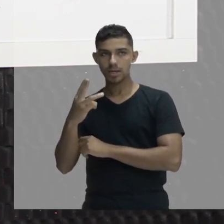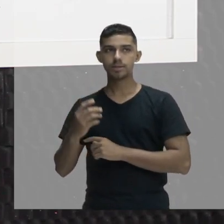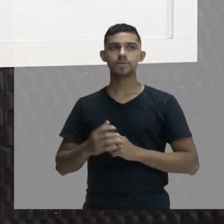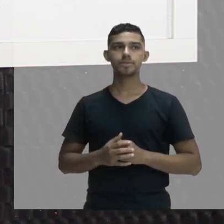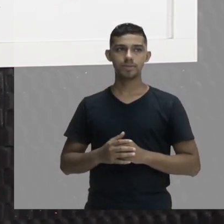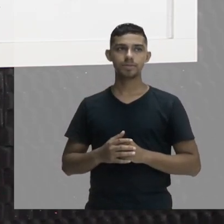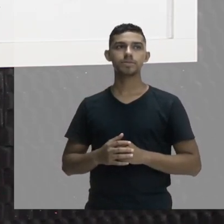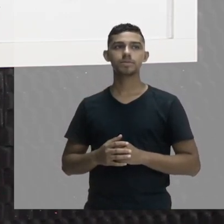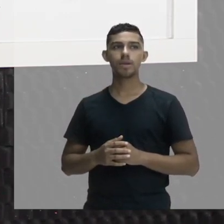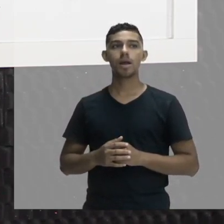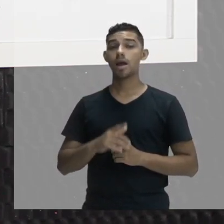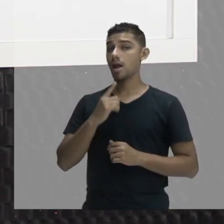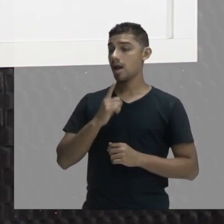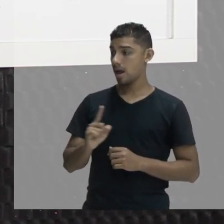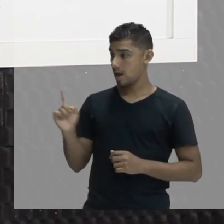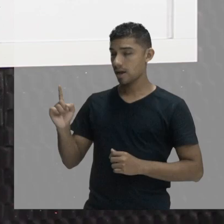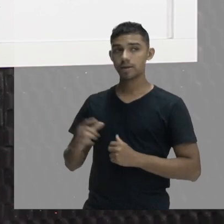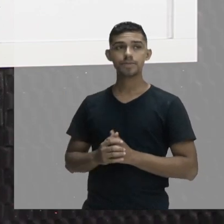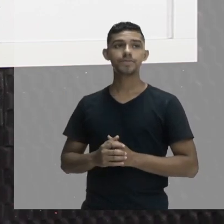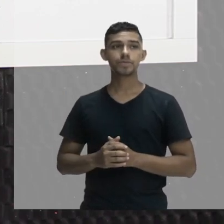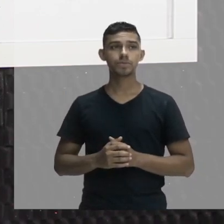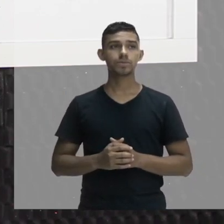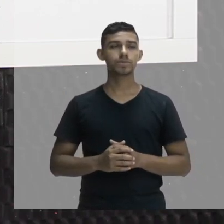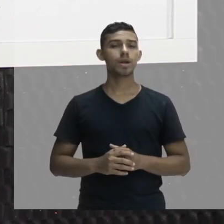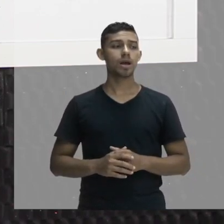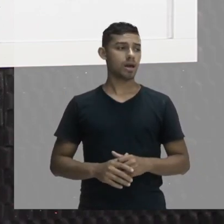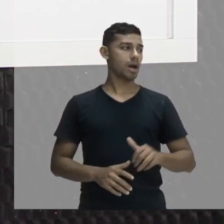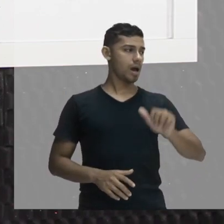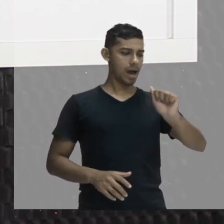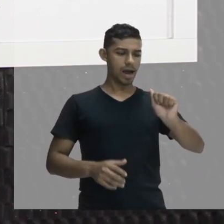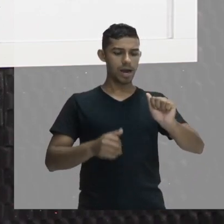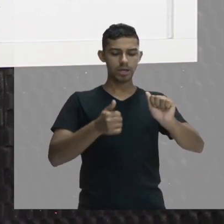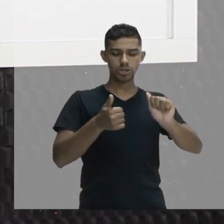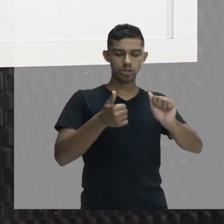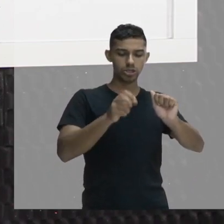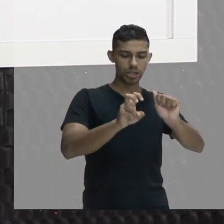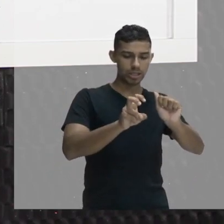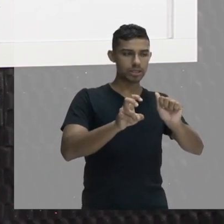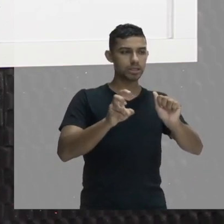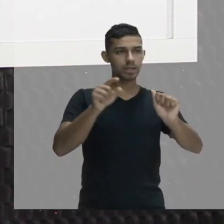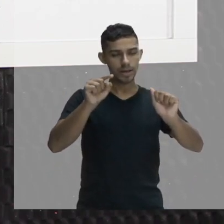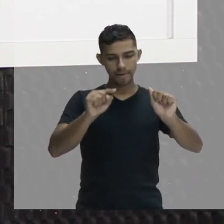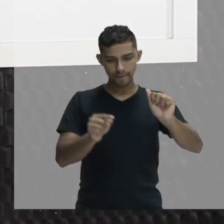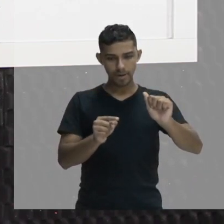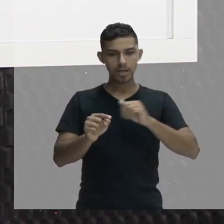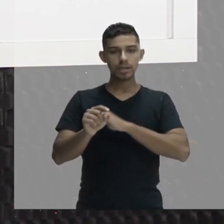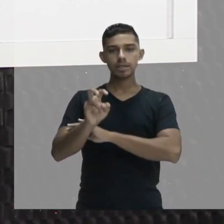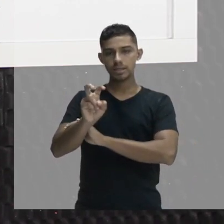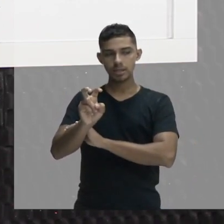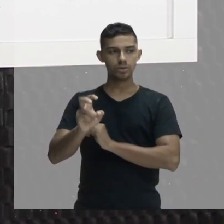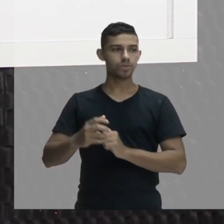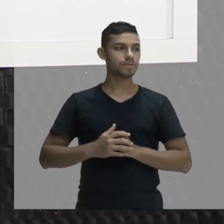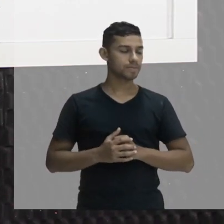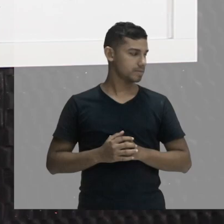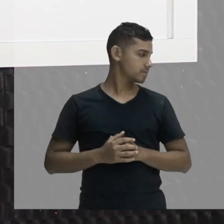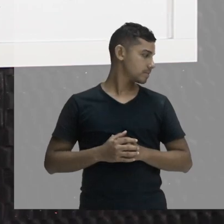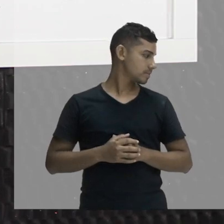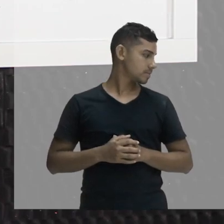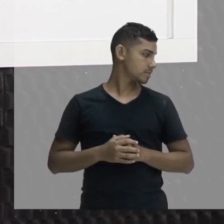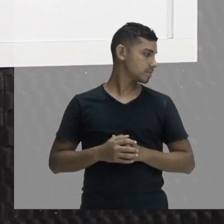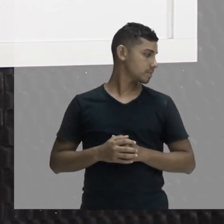aqui. Tá? Esse aqui ficou um exercício. Arranjo de 15 tomado 5 a 5, né? Então vai ficar como isso aqui?